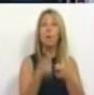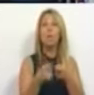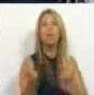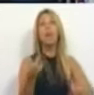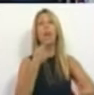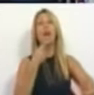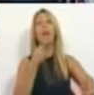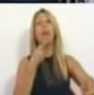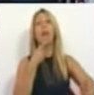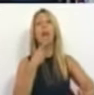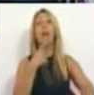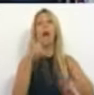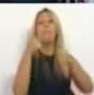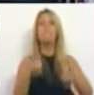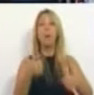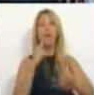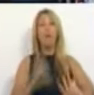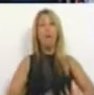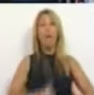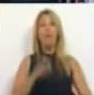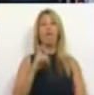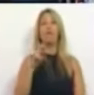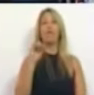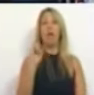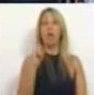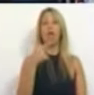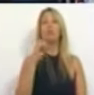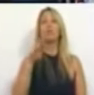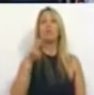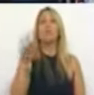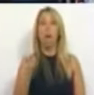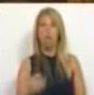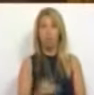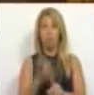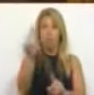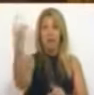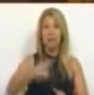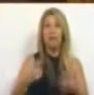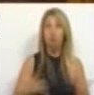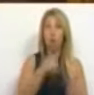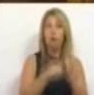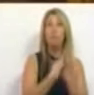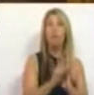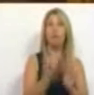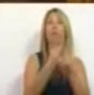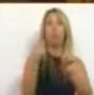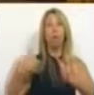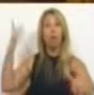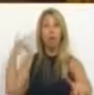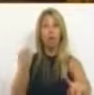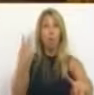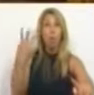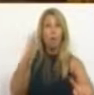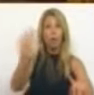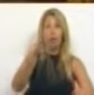Frei Tomás, porque a verdade é que se os senhores exigem agora um conjunto de medidas é porque não as tomaram durante 4 anos enquanto foram